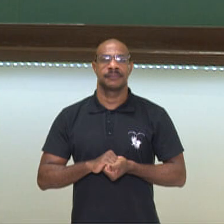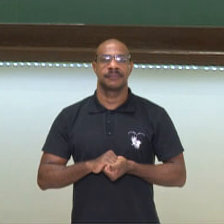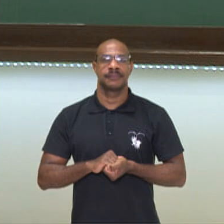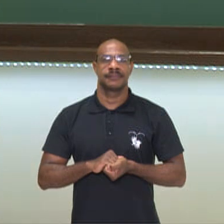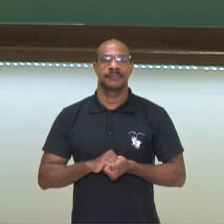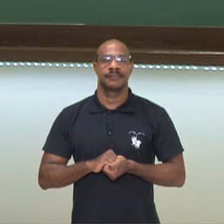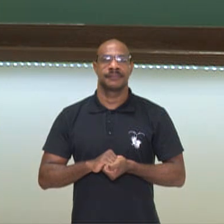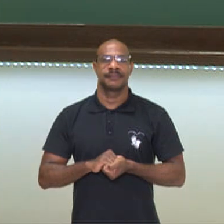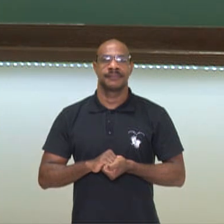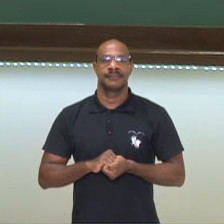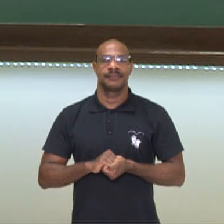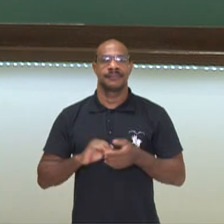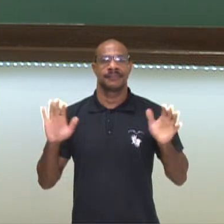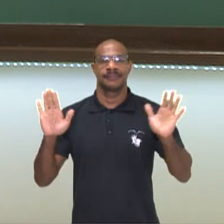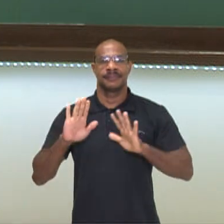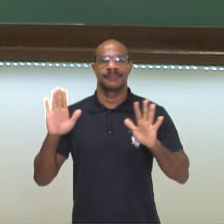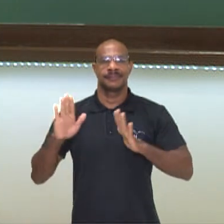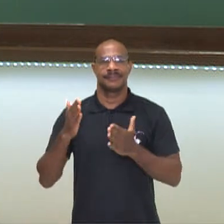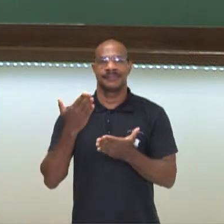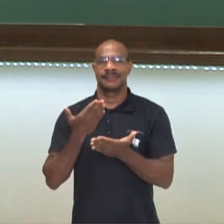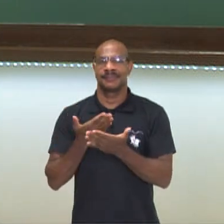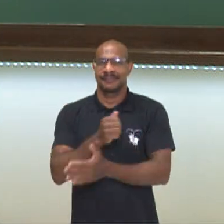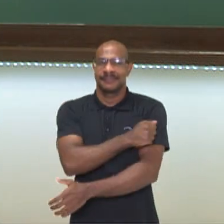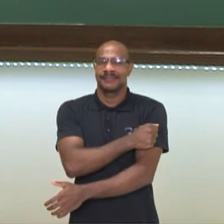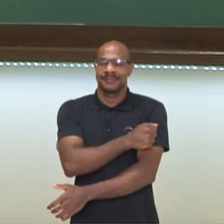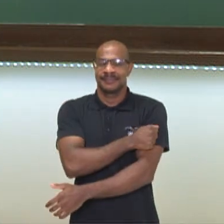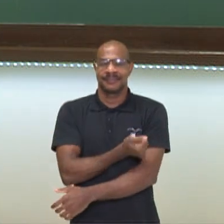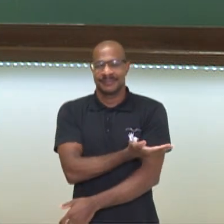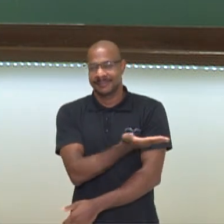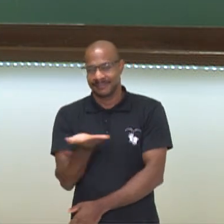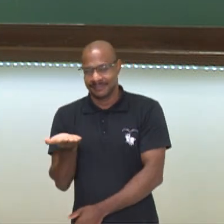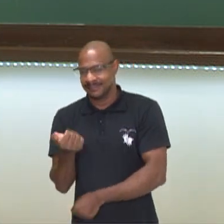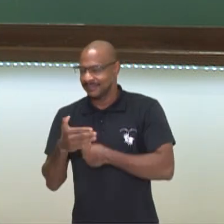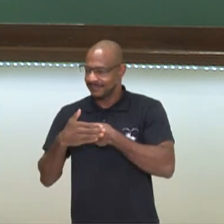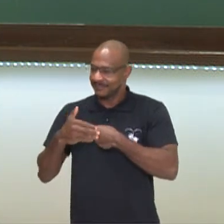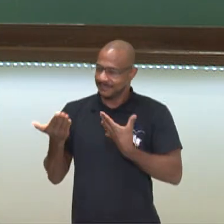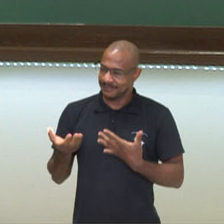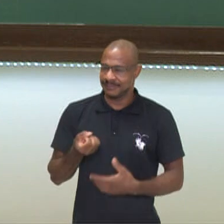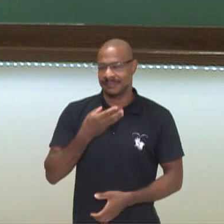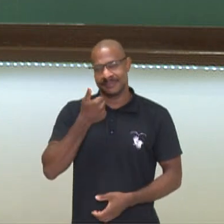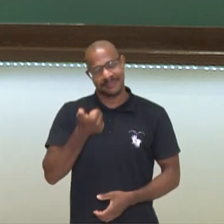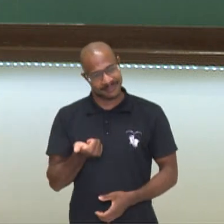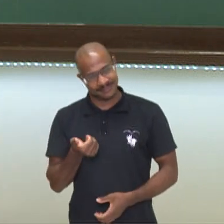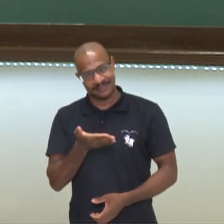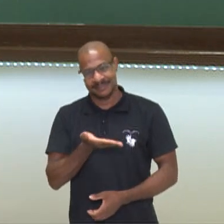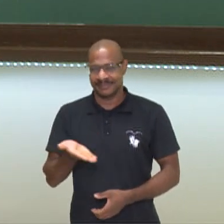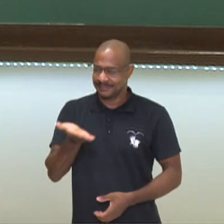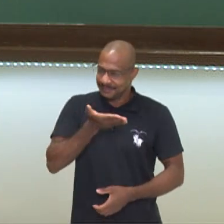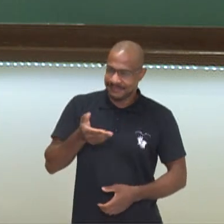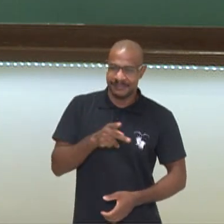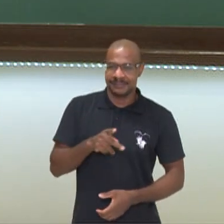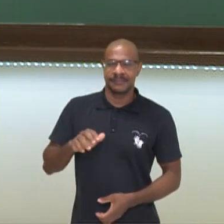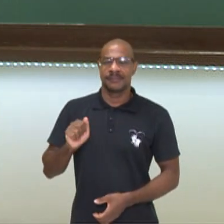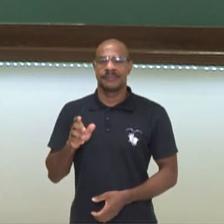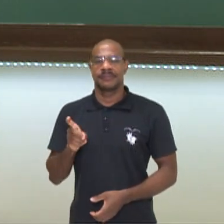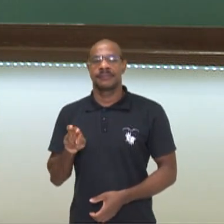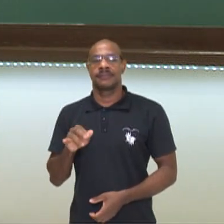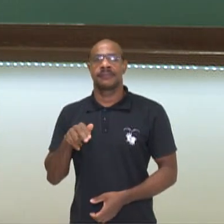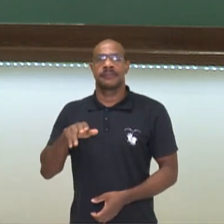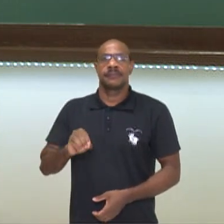Olá meu querido aluno minha querida aluna tudo bem com você professora Adriana área